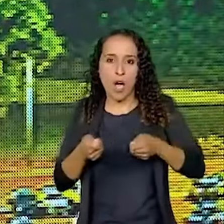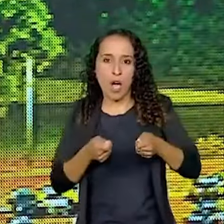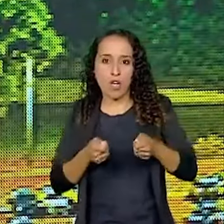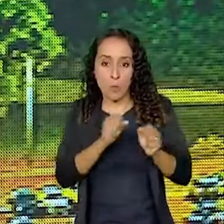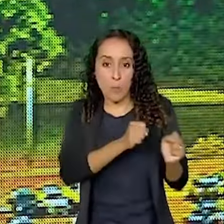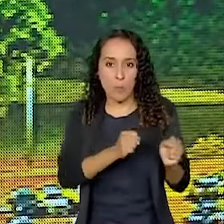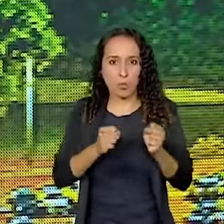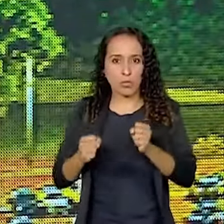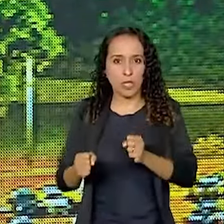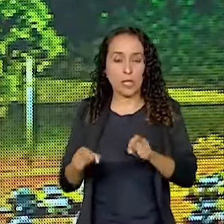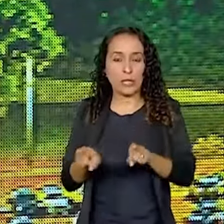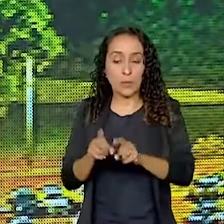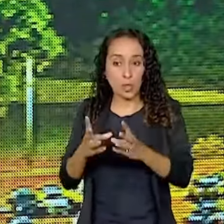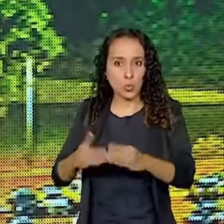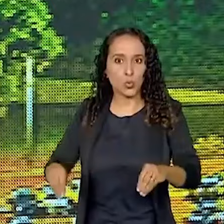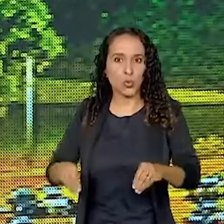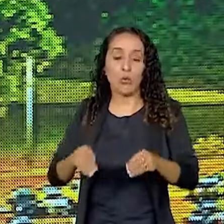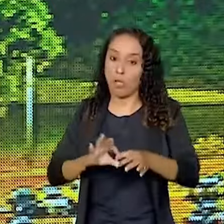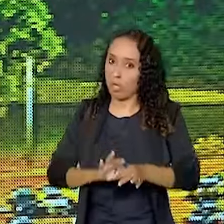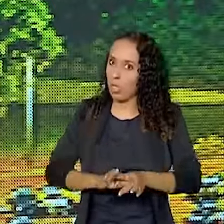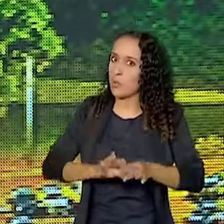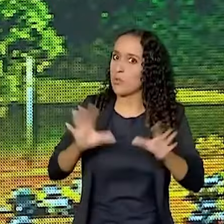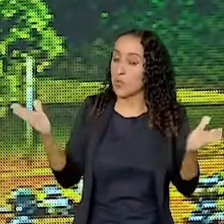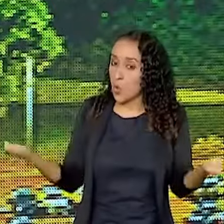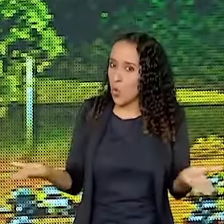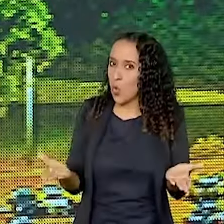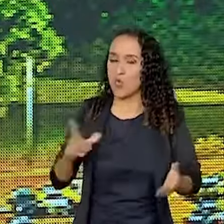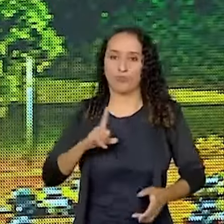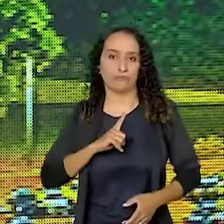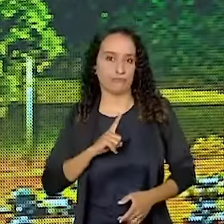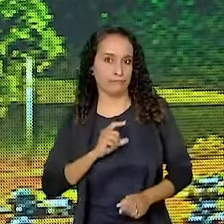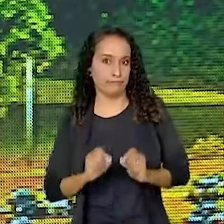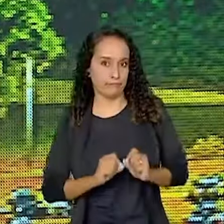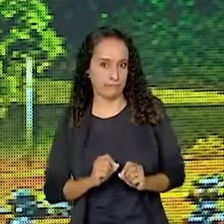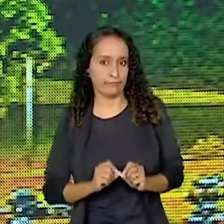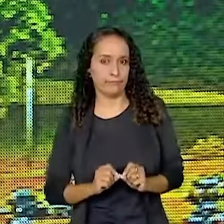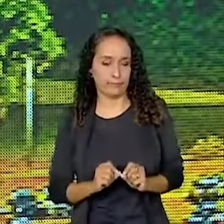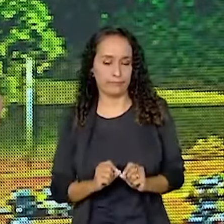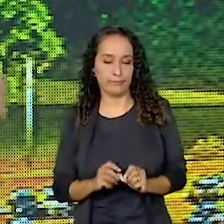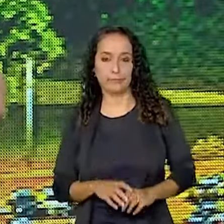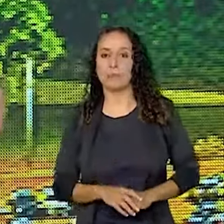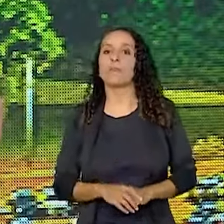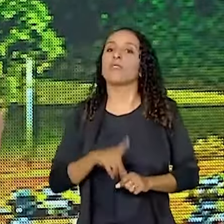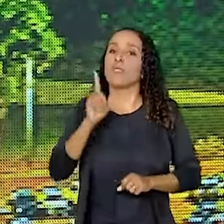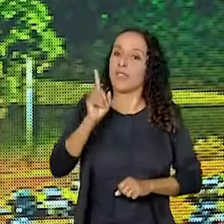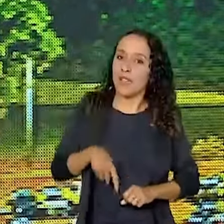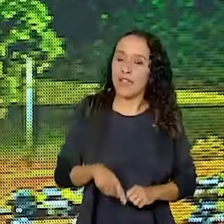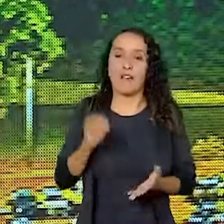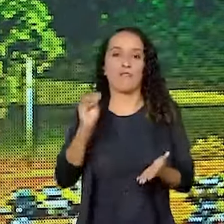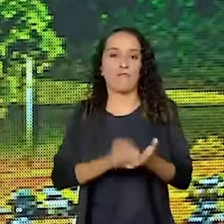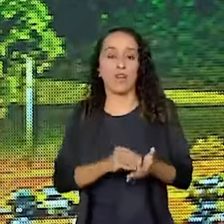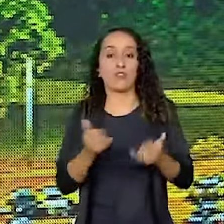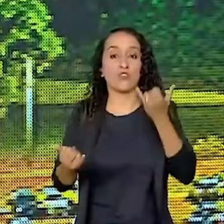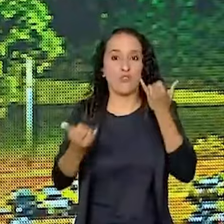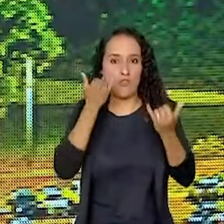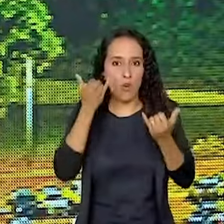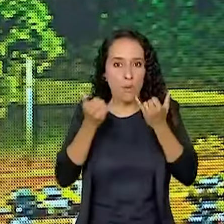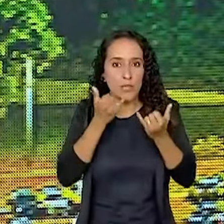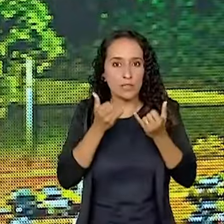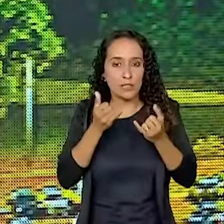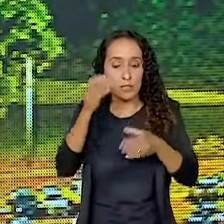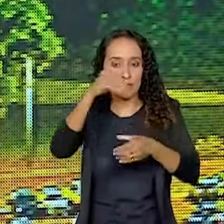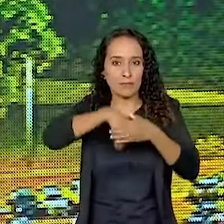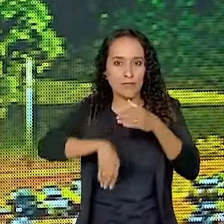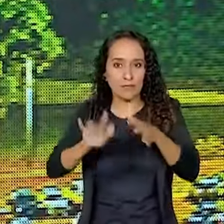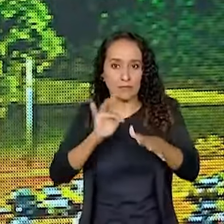de corrosão à democracia hoje existente, que é a desinformação via as